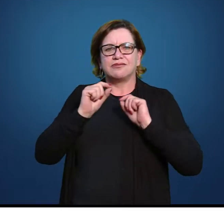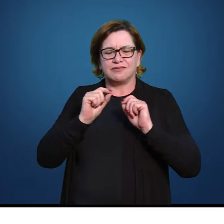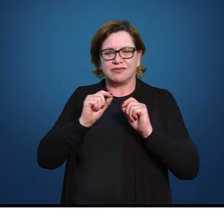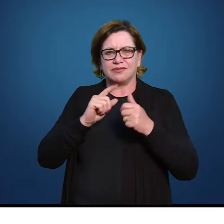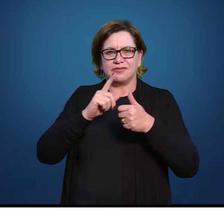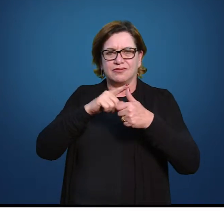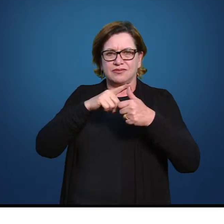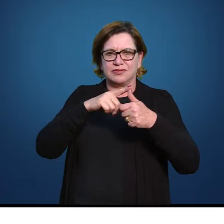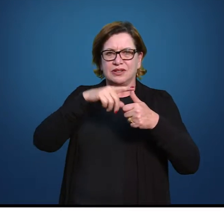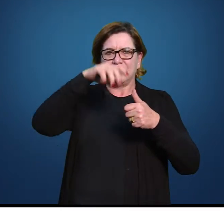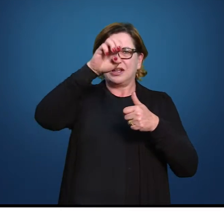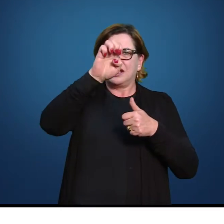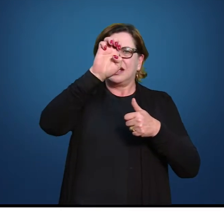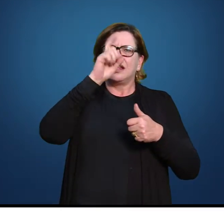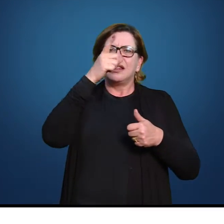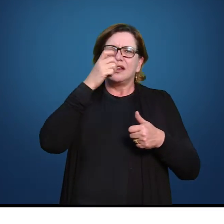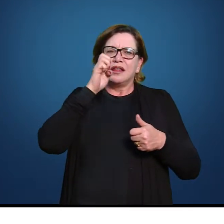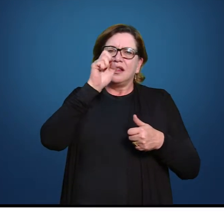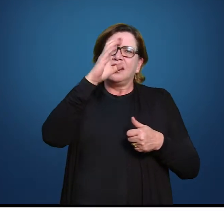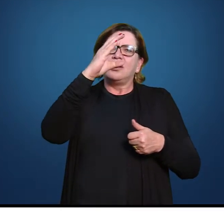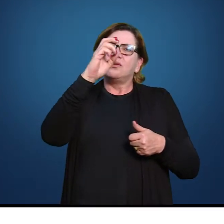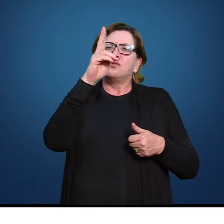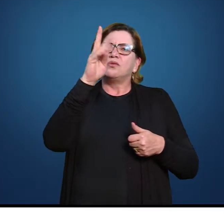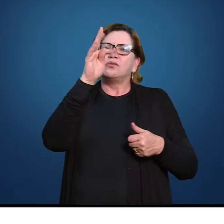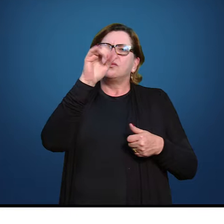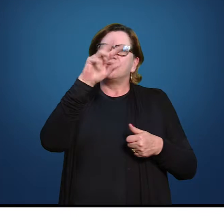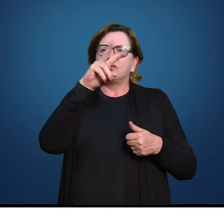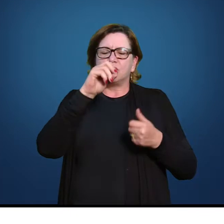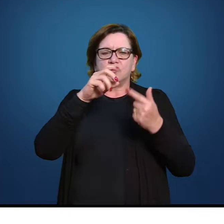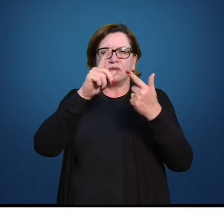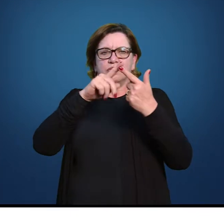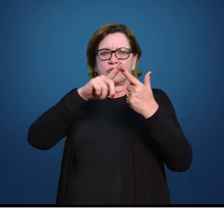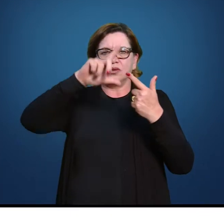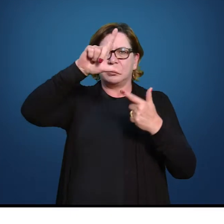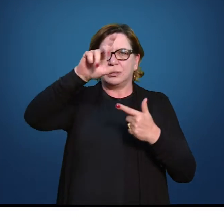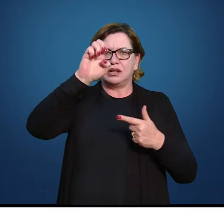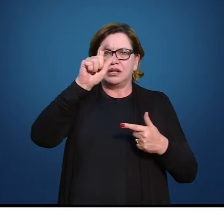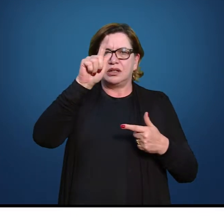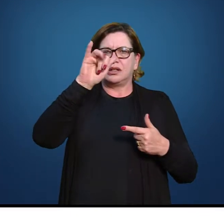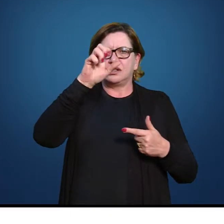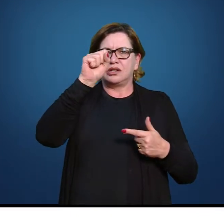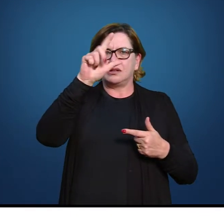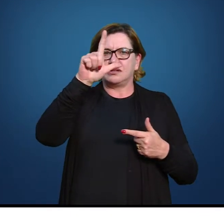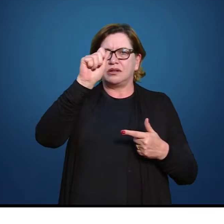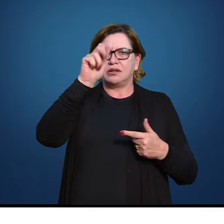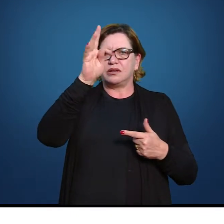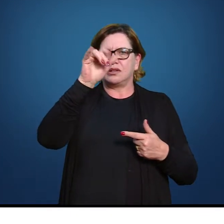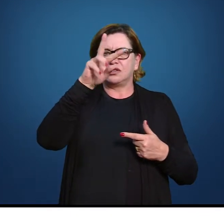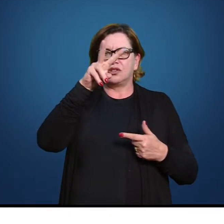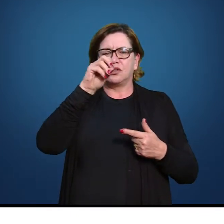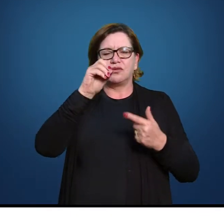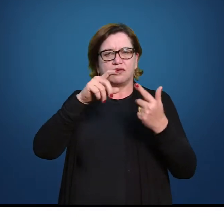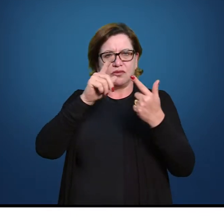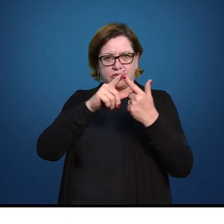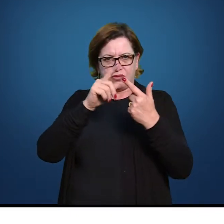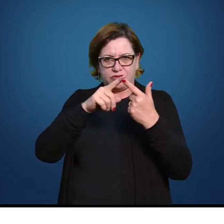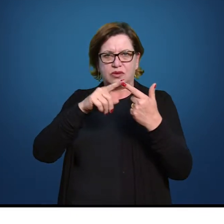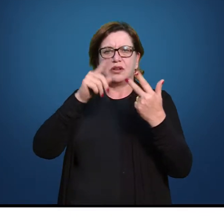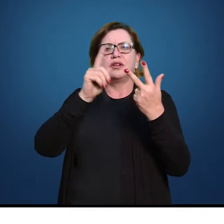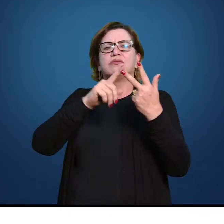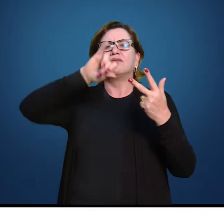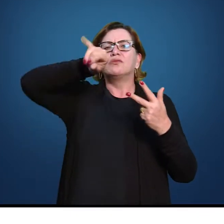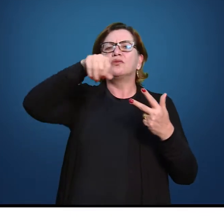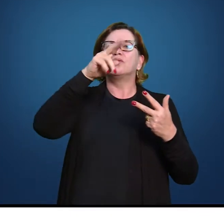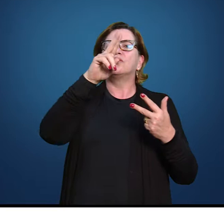órgãos: Executivo, Legislativo e Judiciário. Executivo é a figura do prefeito. Legislativo são os